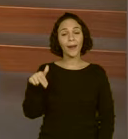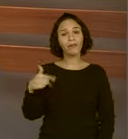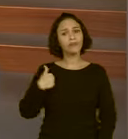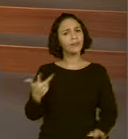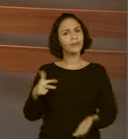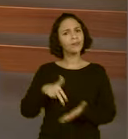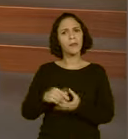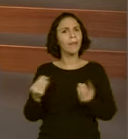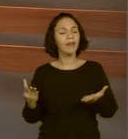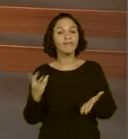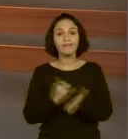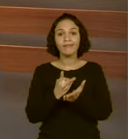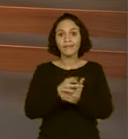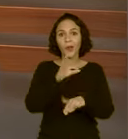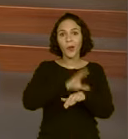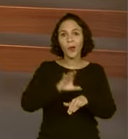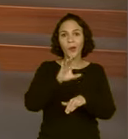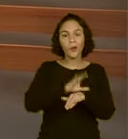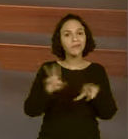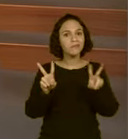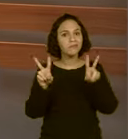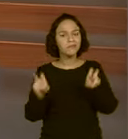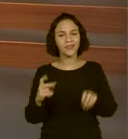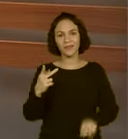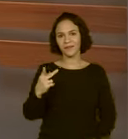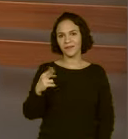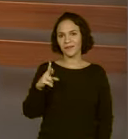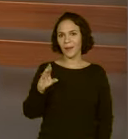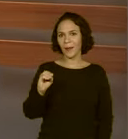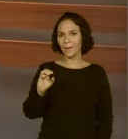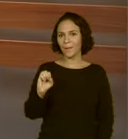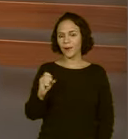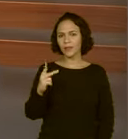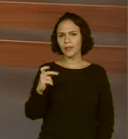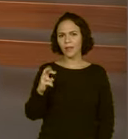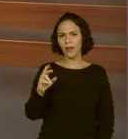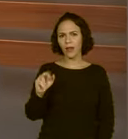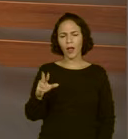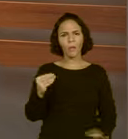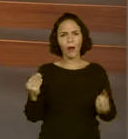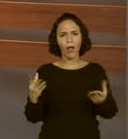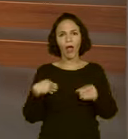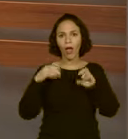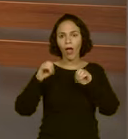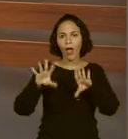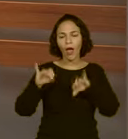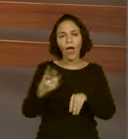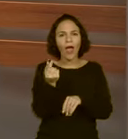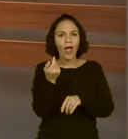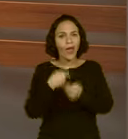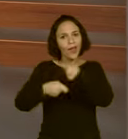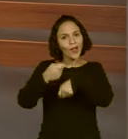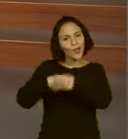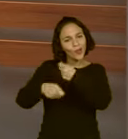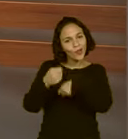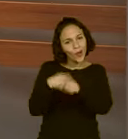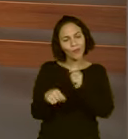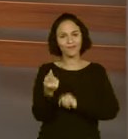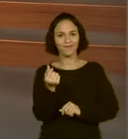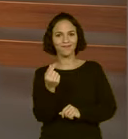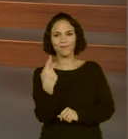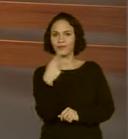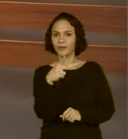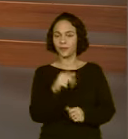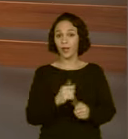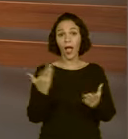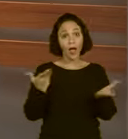continuidade ao nosso curso chamado Prosperar, que vai trazer educação econômico-financeira para você. Nós estamos na